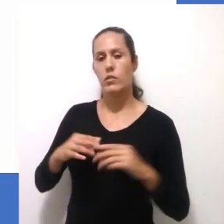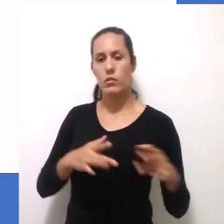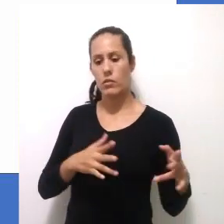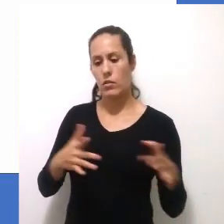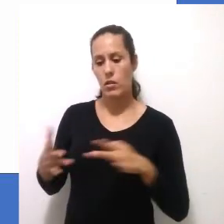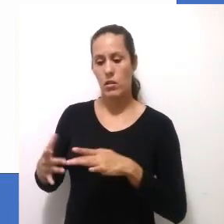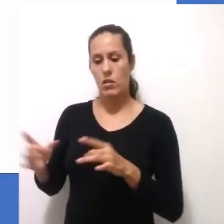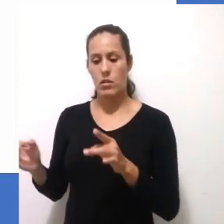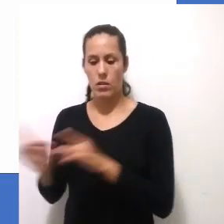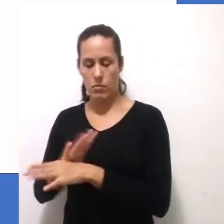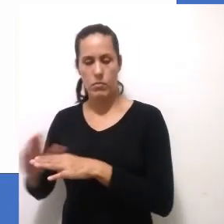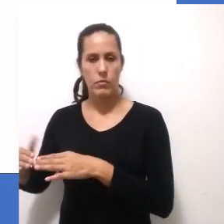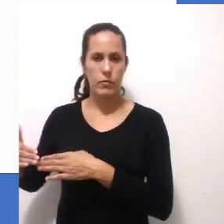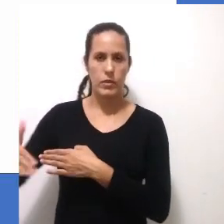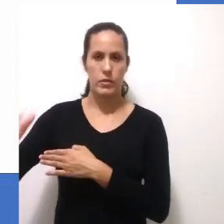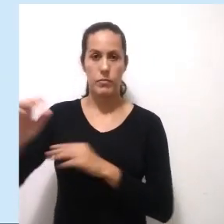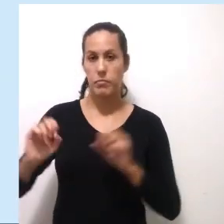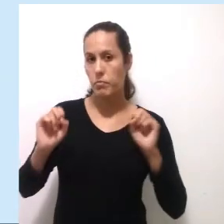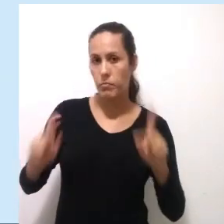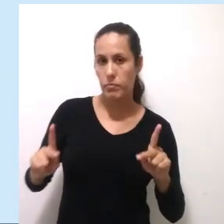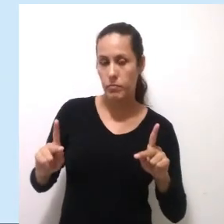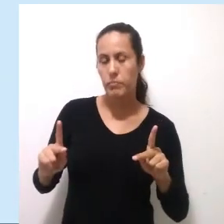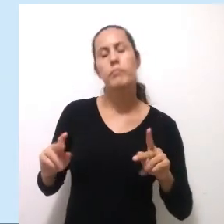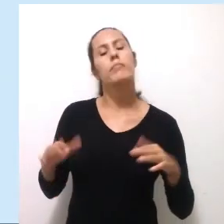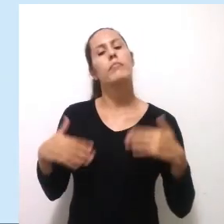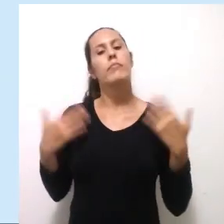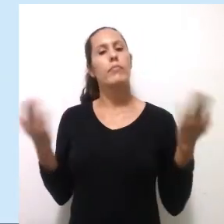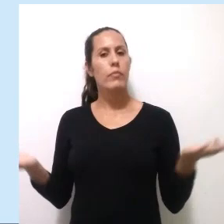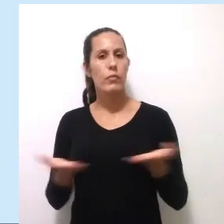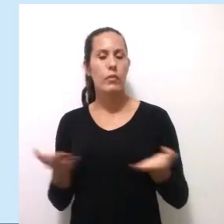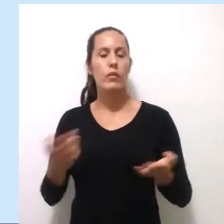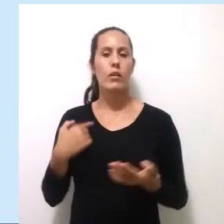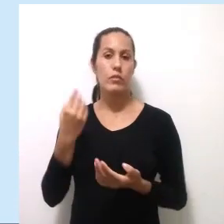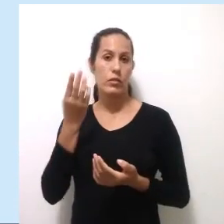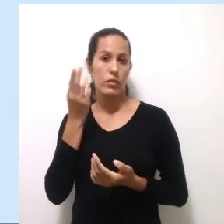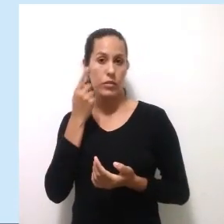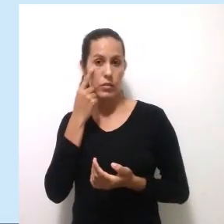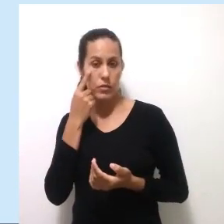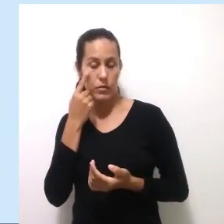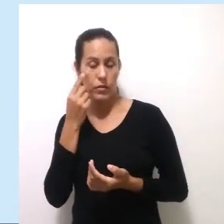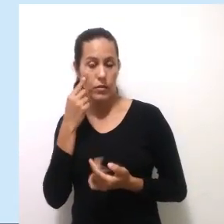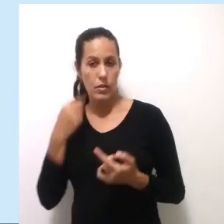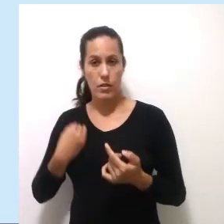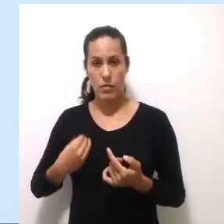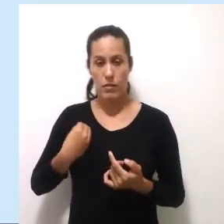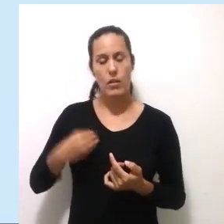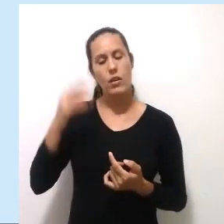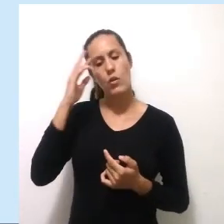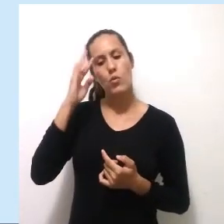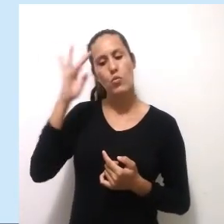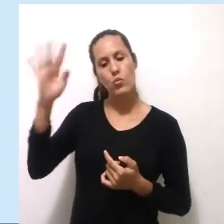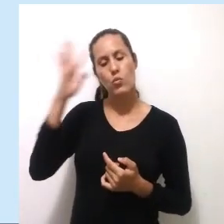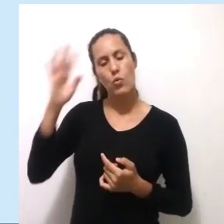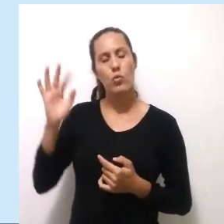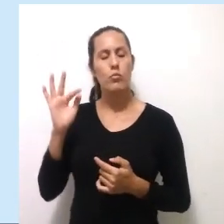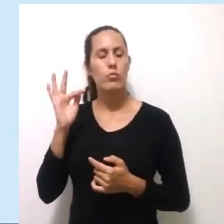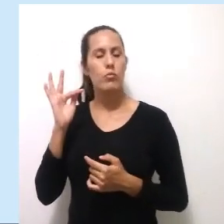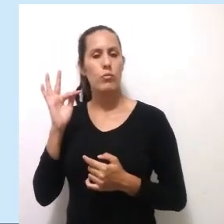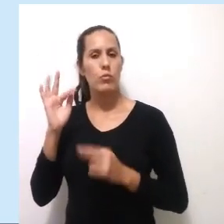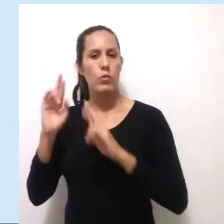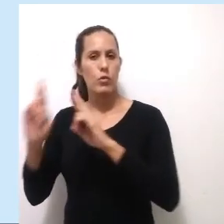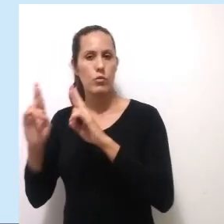gente passar todo esse momento. Para hoje aí o que nós vimos foi dreams and hope, sonho e